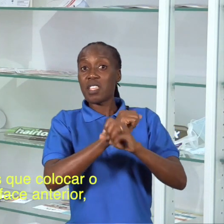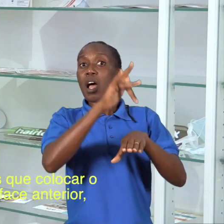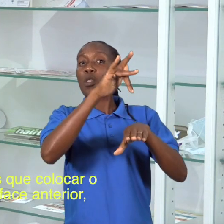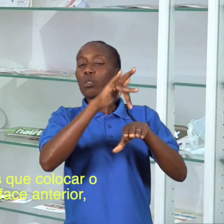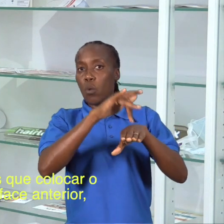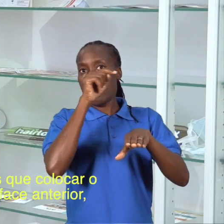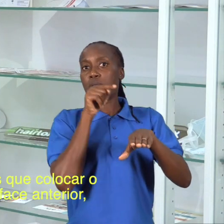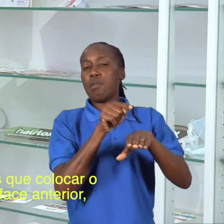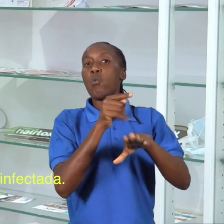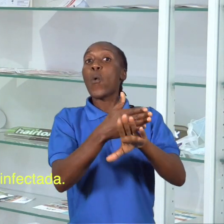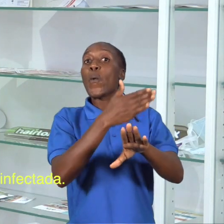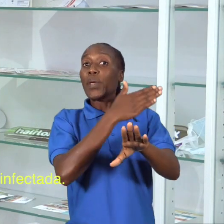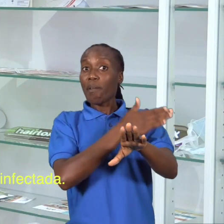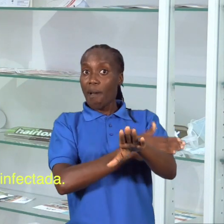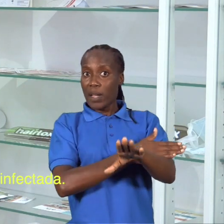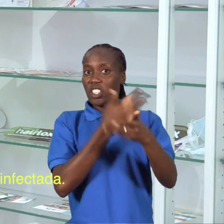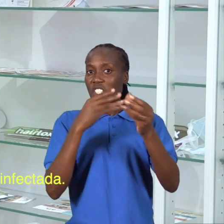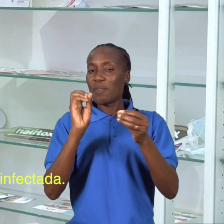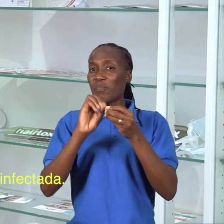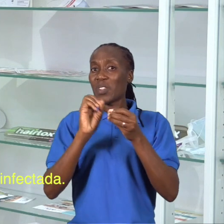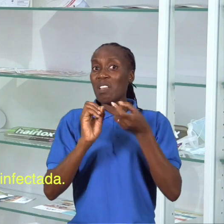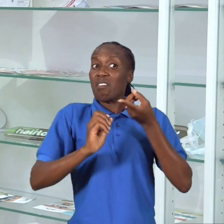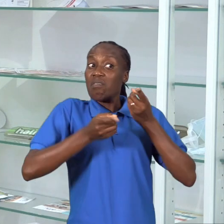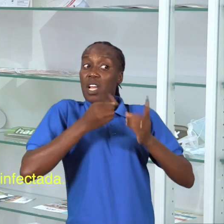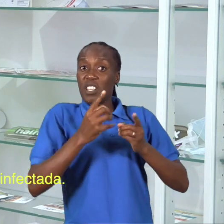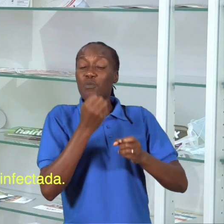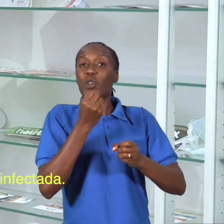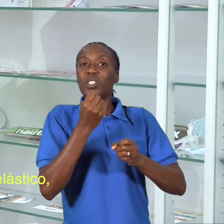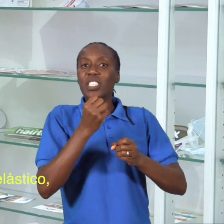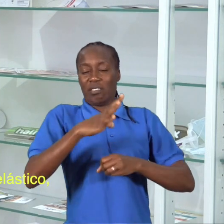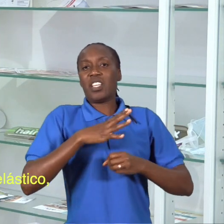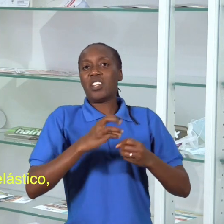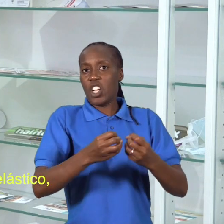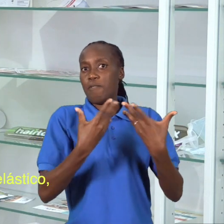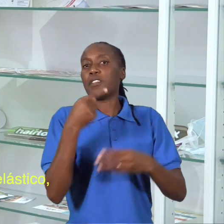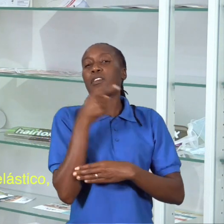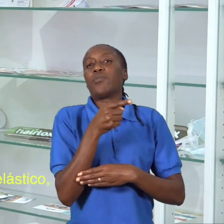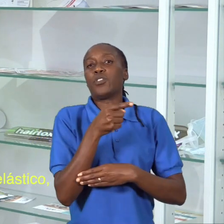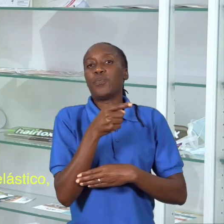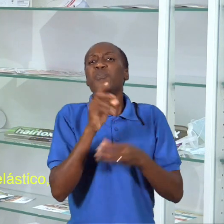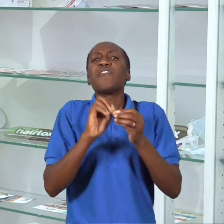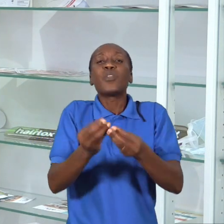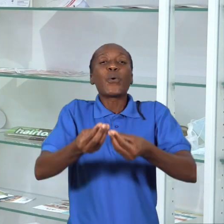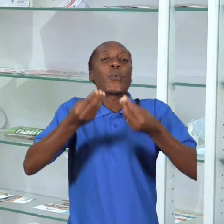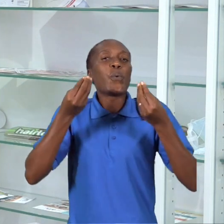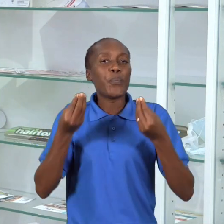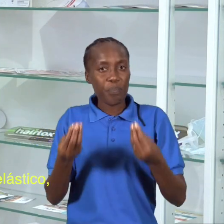anterior da máscara, que se pressupõe esteja infectada. Então, o que fazemos? Colocamos